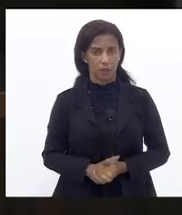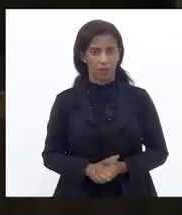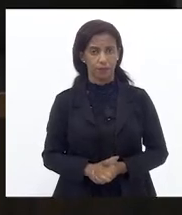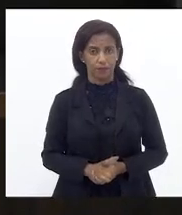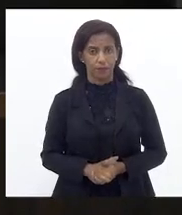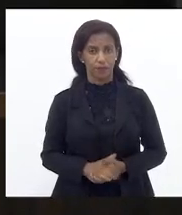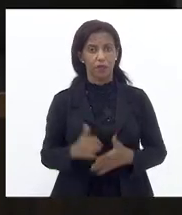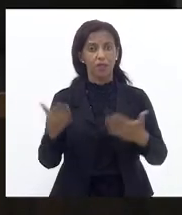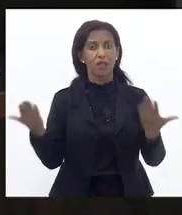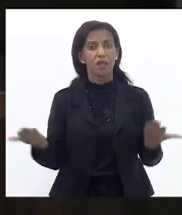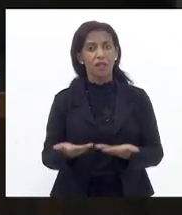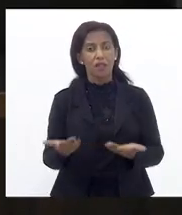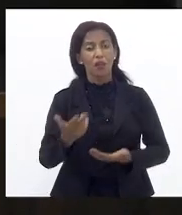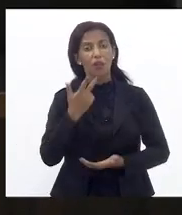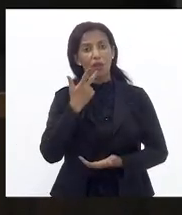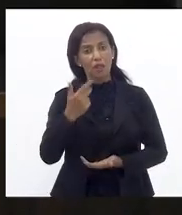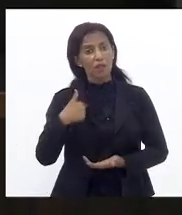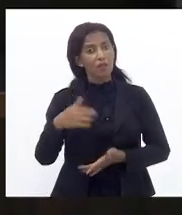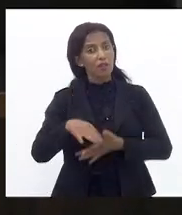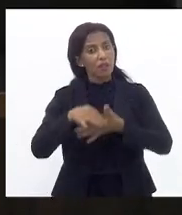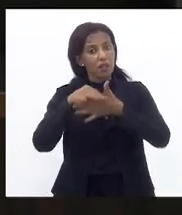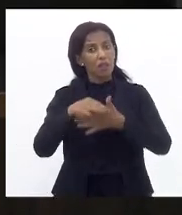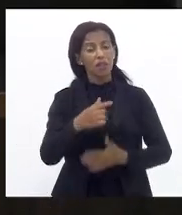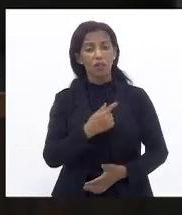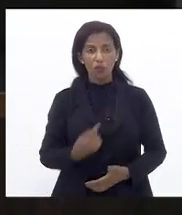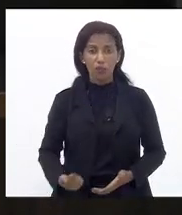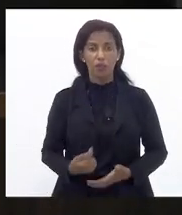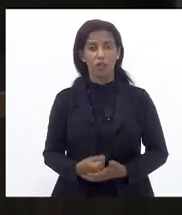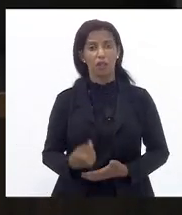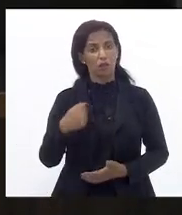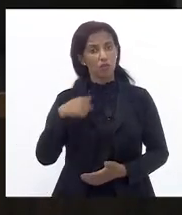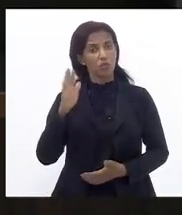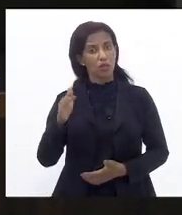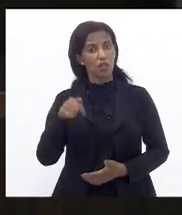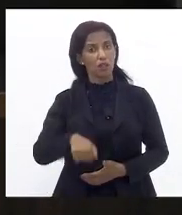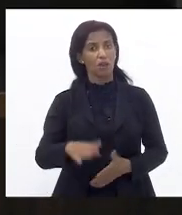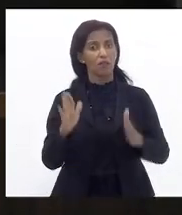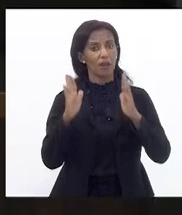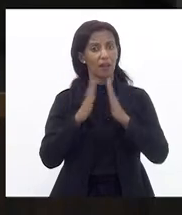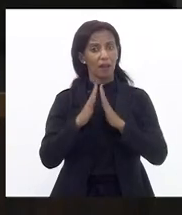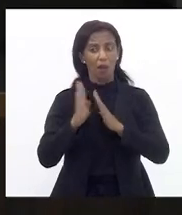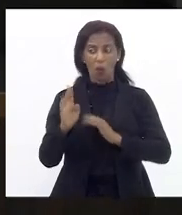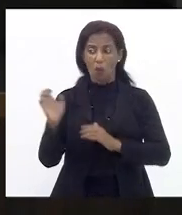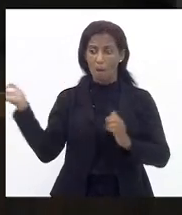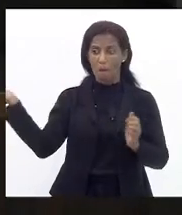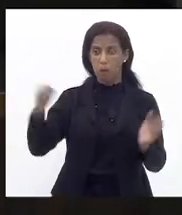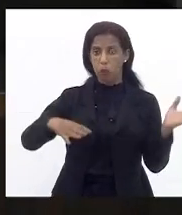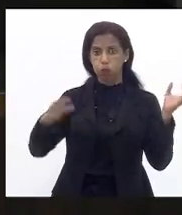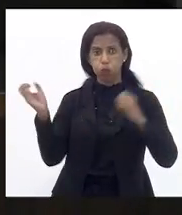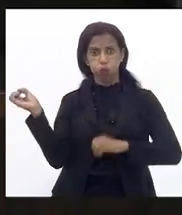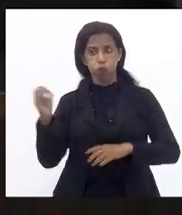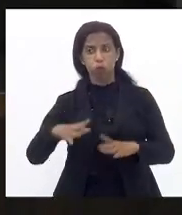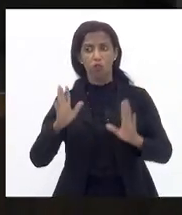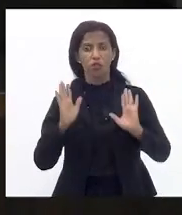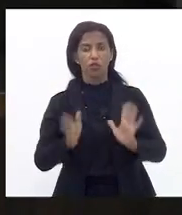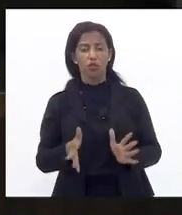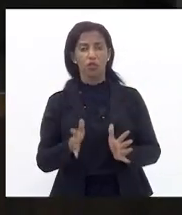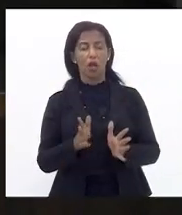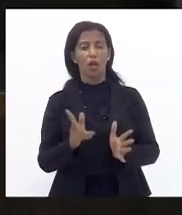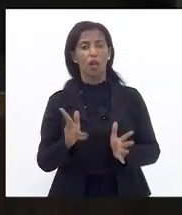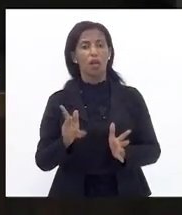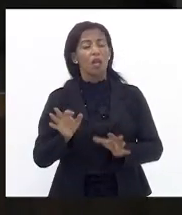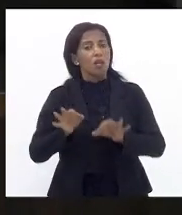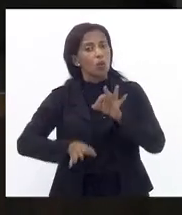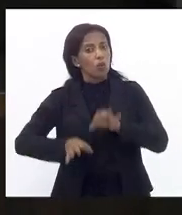e agora quem foi que está falando aqui o líder do governo que eu estava nessa casa como soube bombas servidores estiveram aqui e com